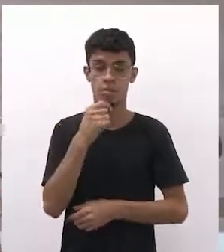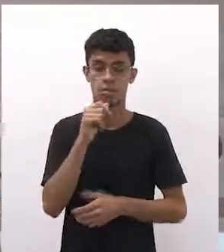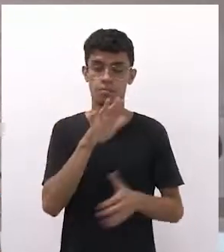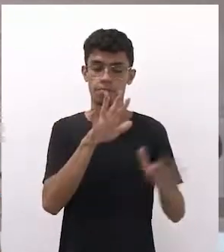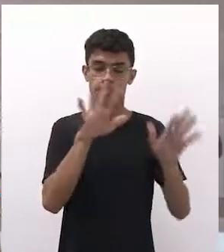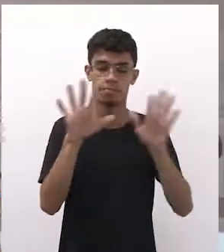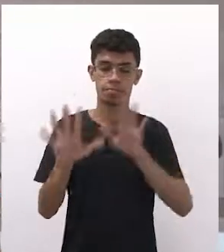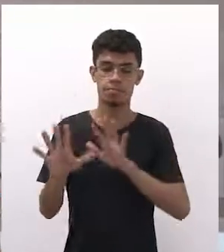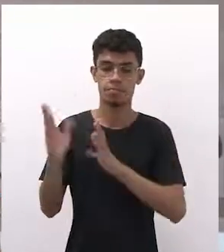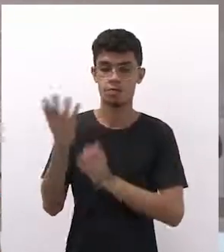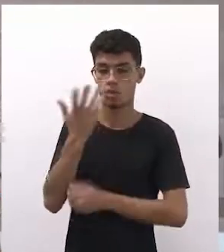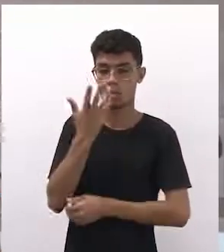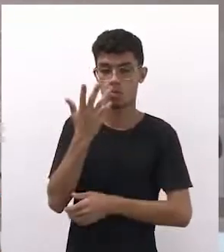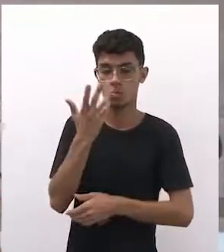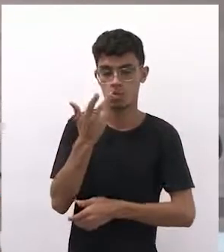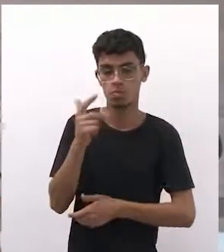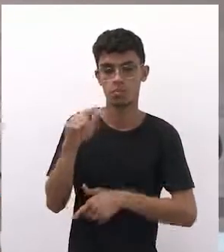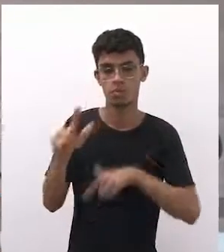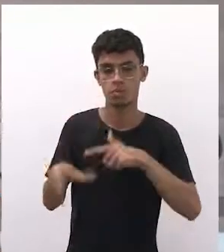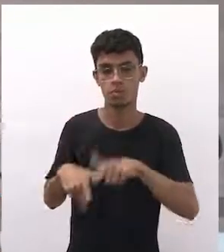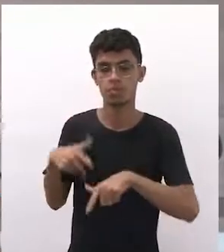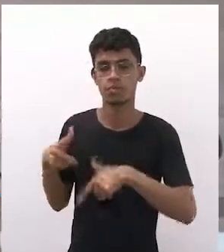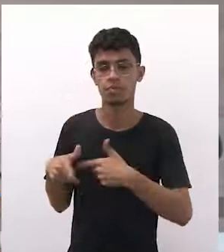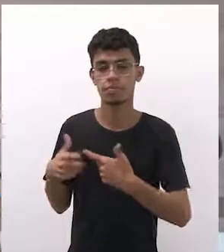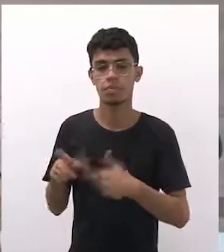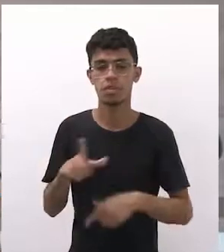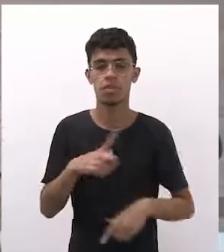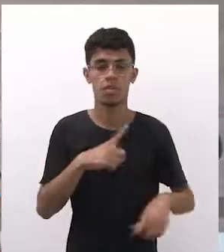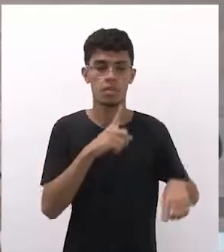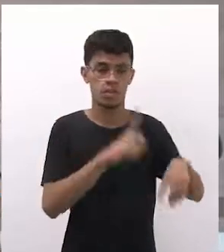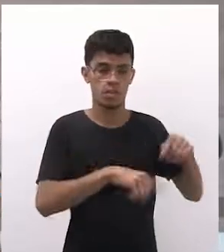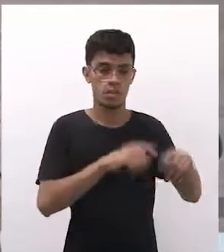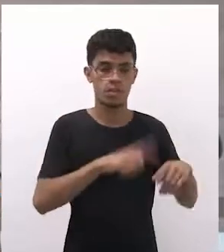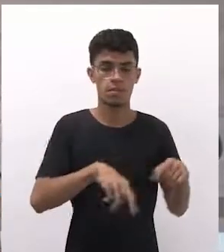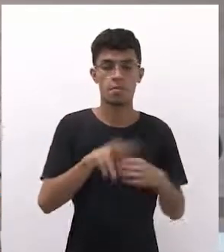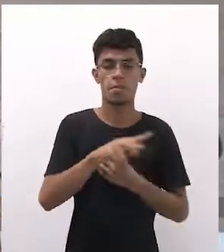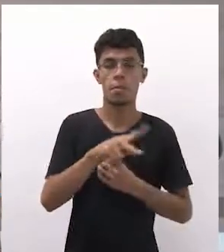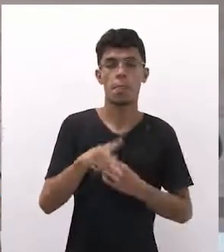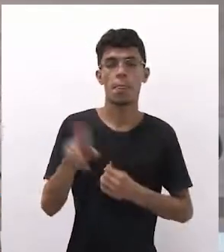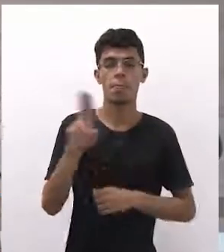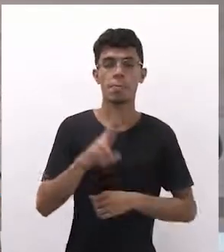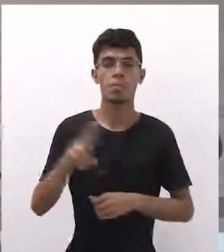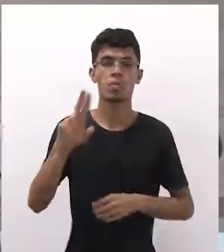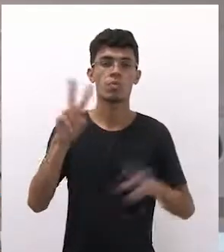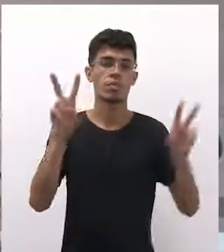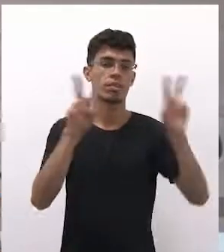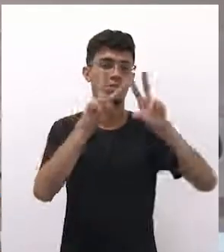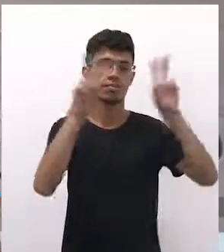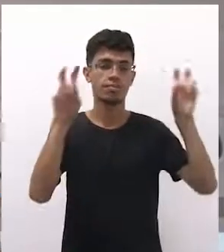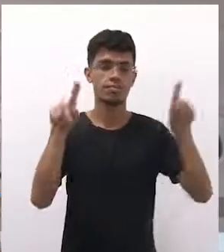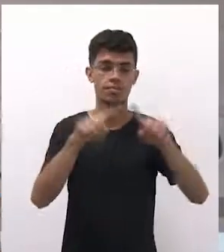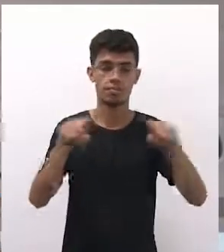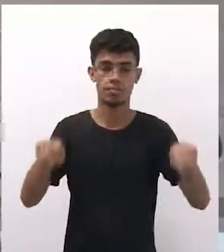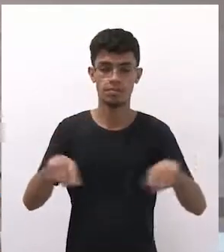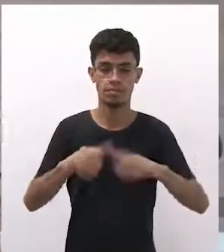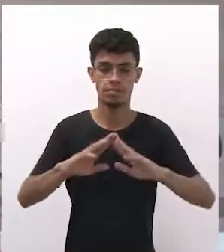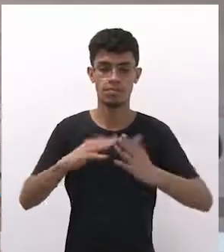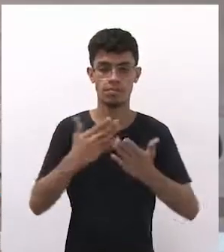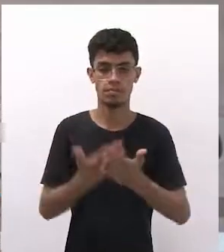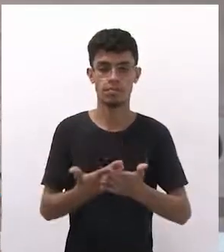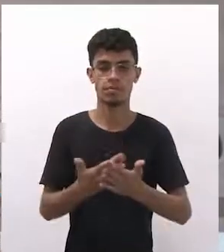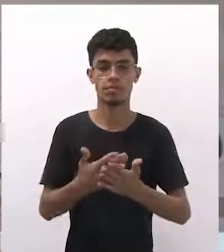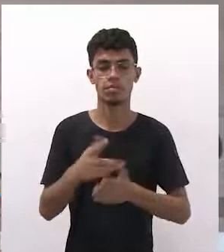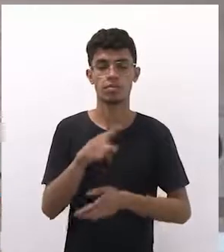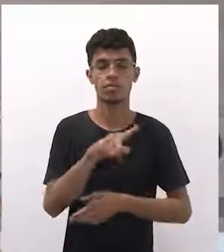do trabalho infantil. Mas tem também material para os professores trabalharem com esse tema em sala de aula, e para quem é